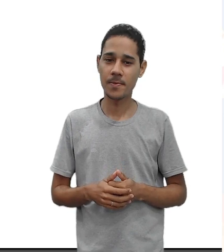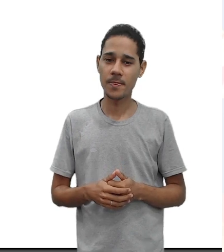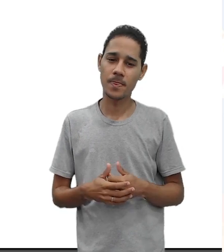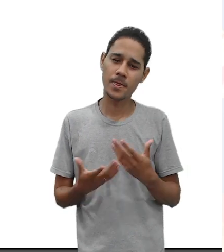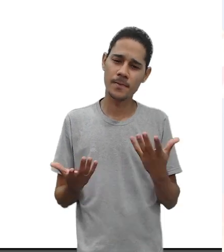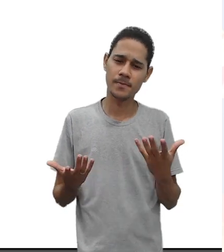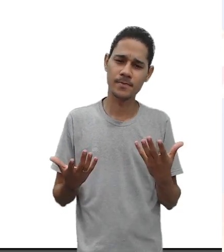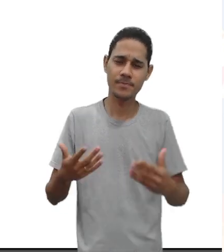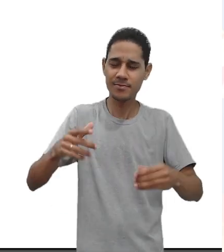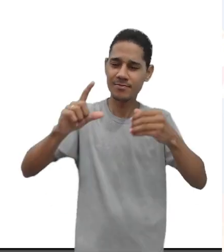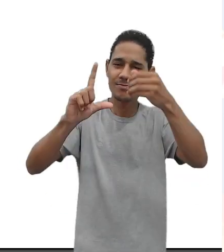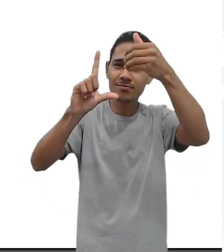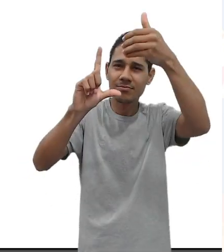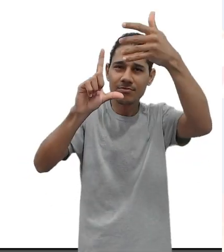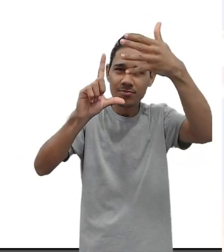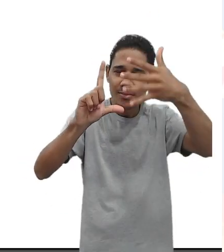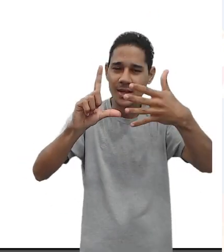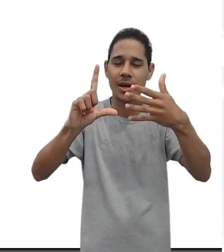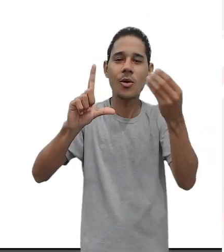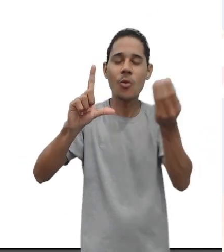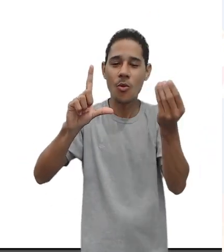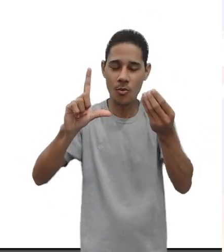Como que é a estrutura básica do